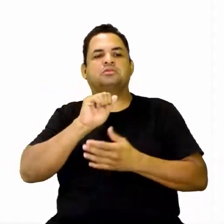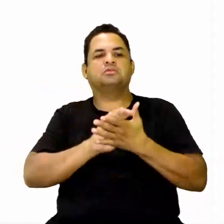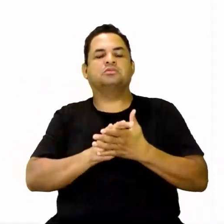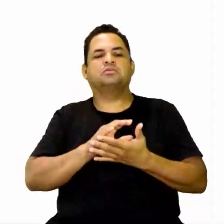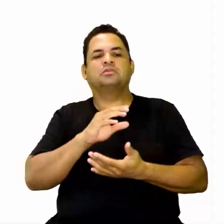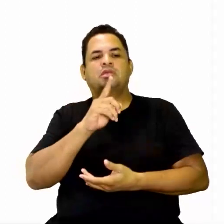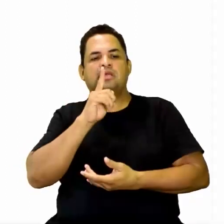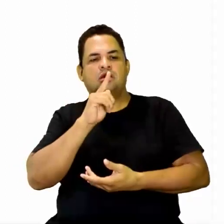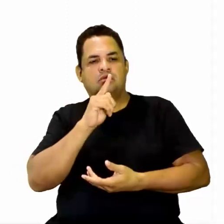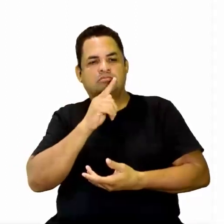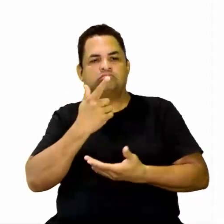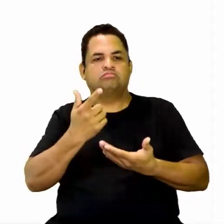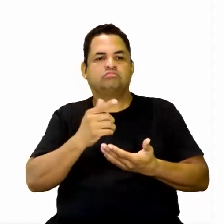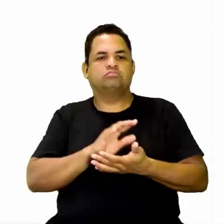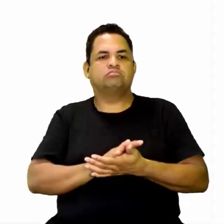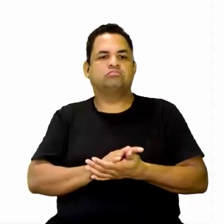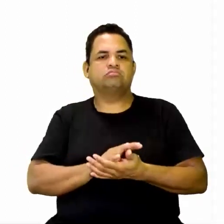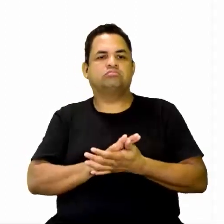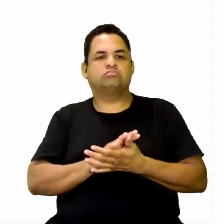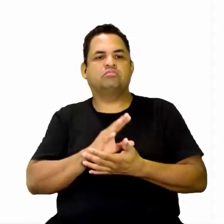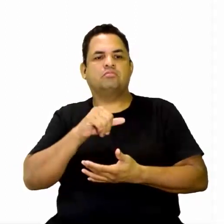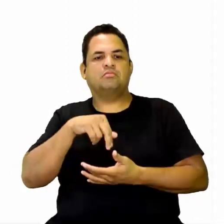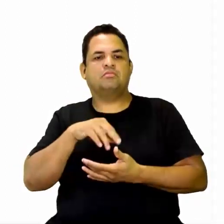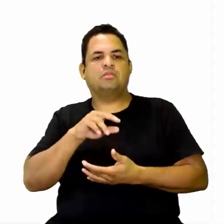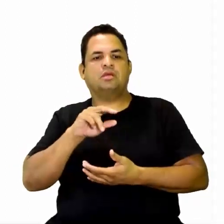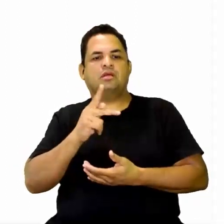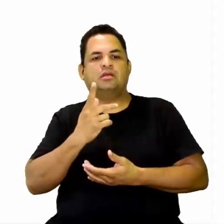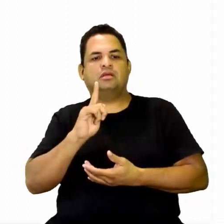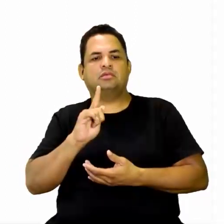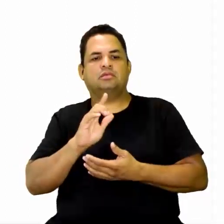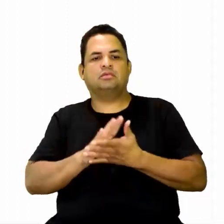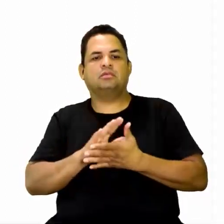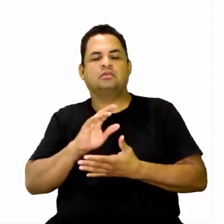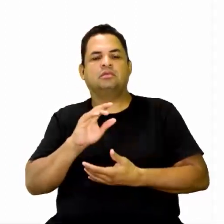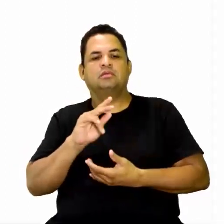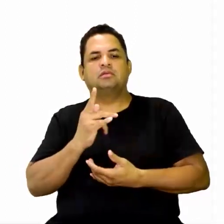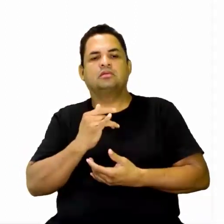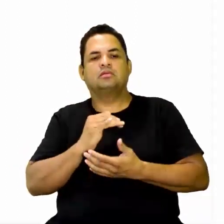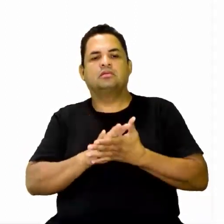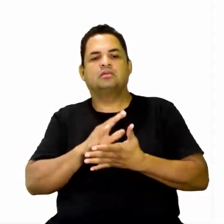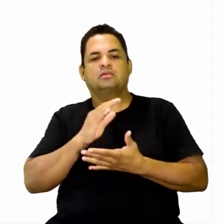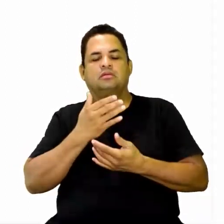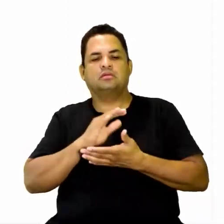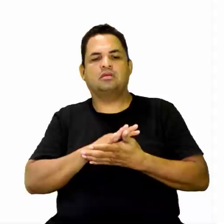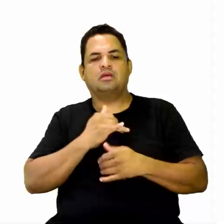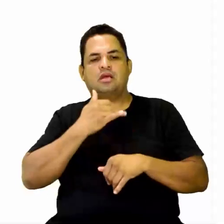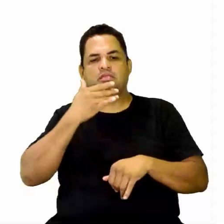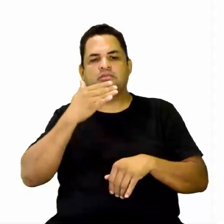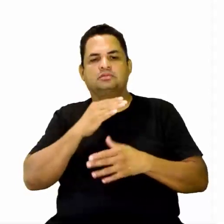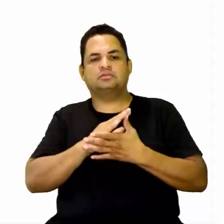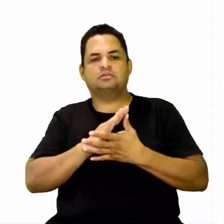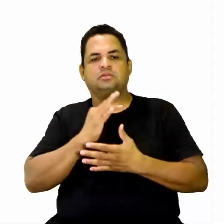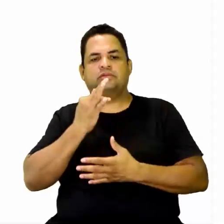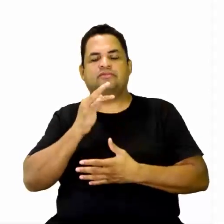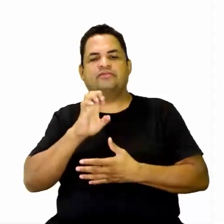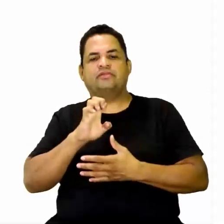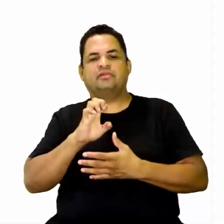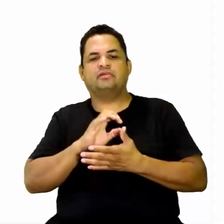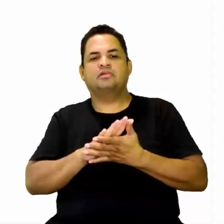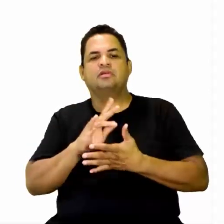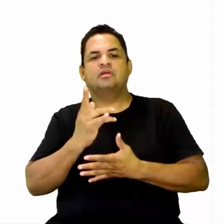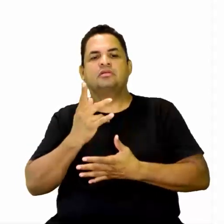H2O, água, mercúrio, HI, que é o ácido iodídrico,